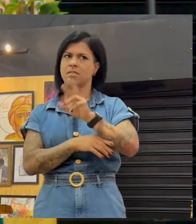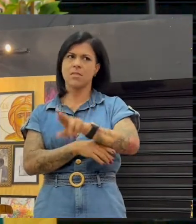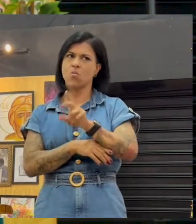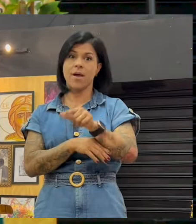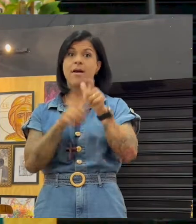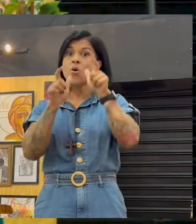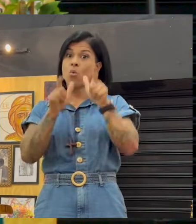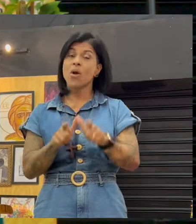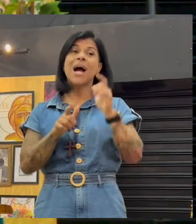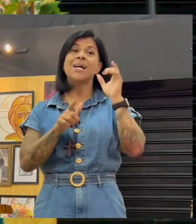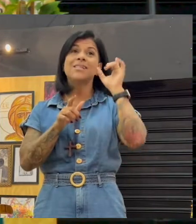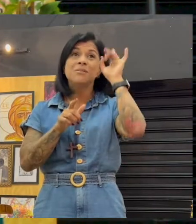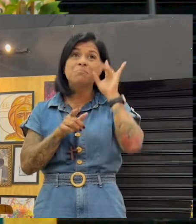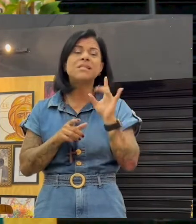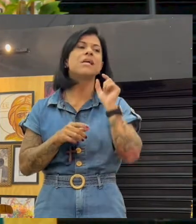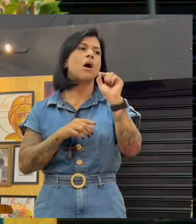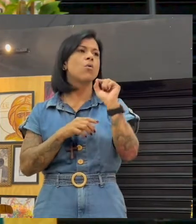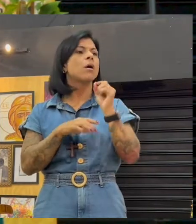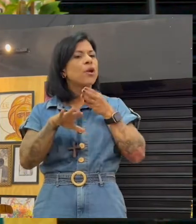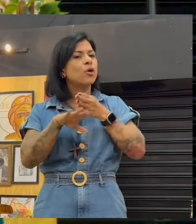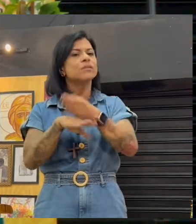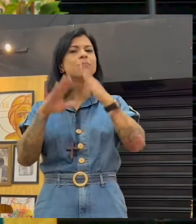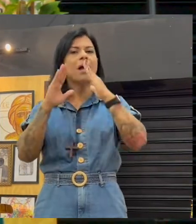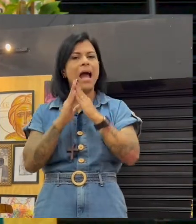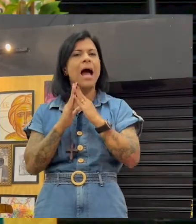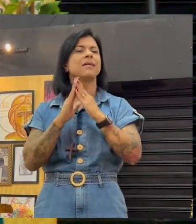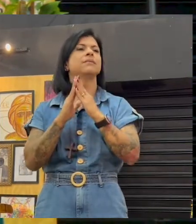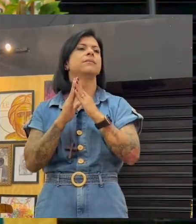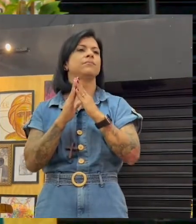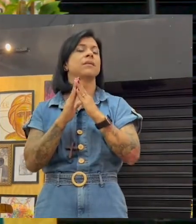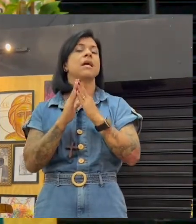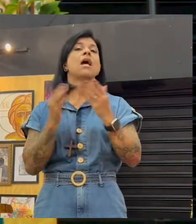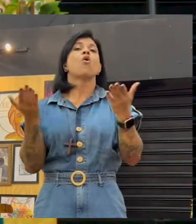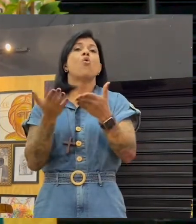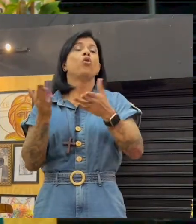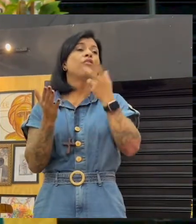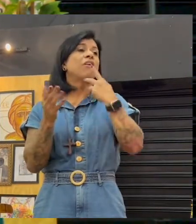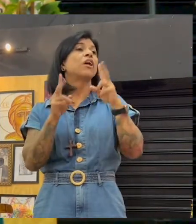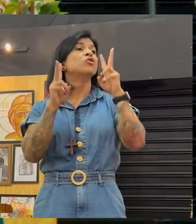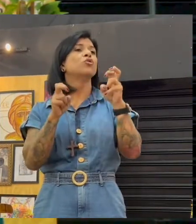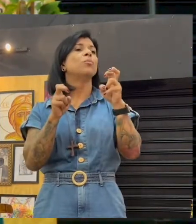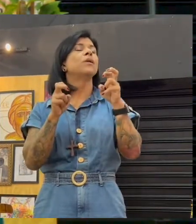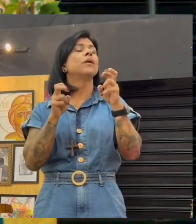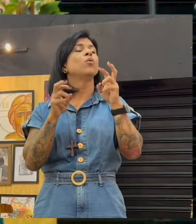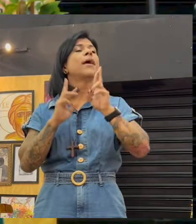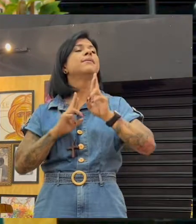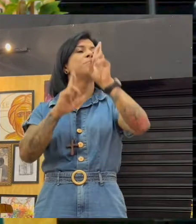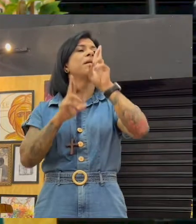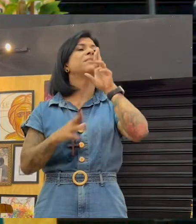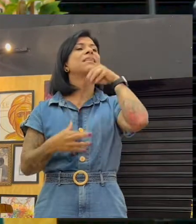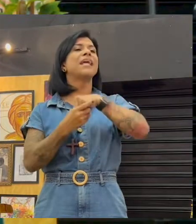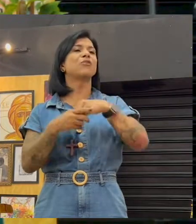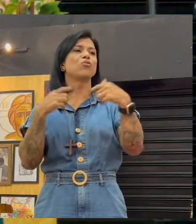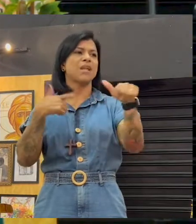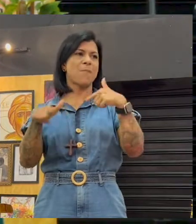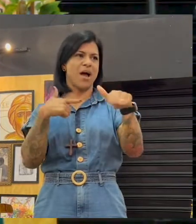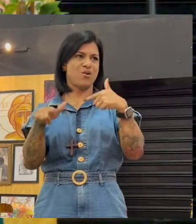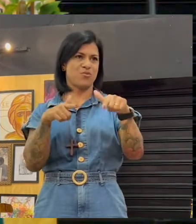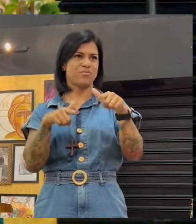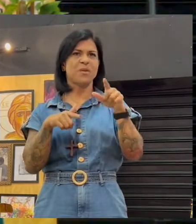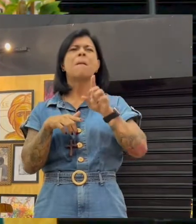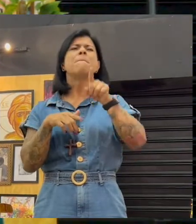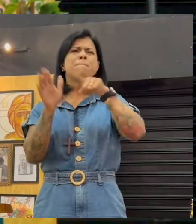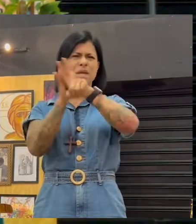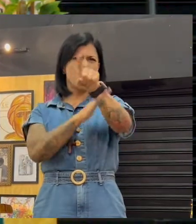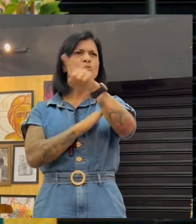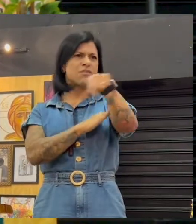dia, gente, uma parte considerável do seu dia são gastos com trabalho. Você trabalha 8 horas por dia,